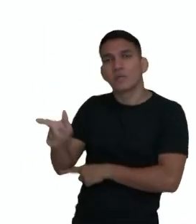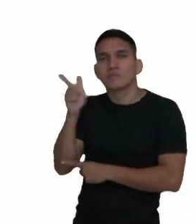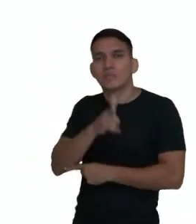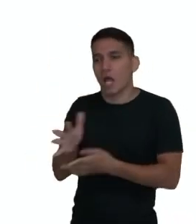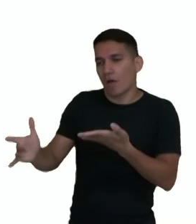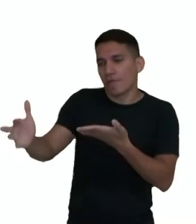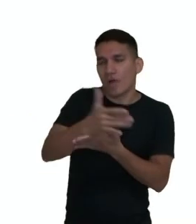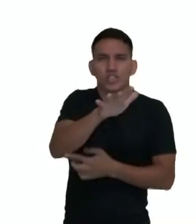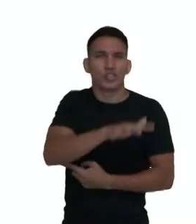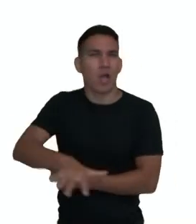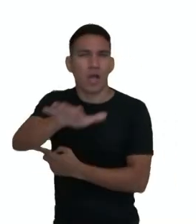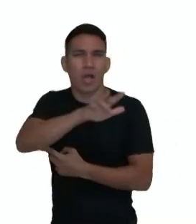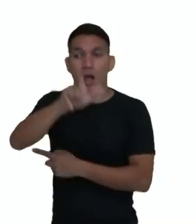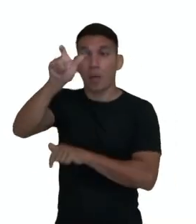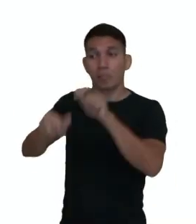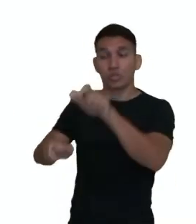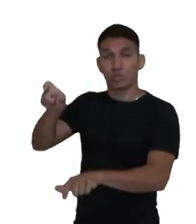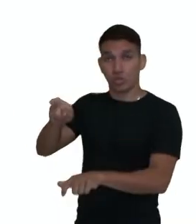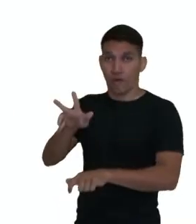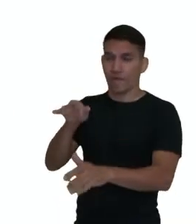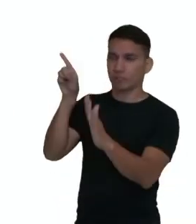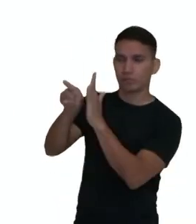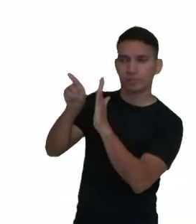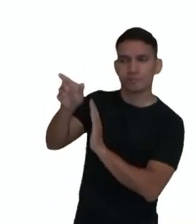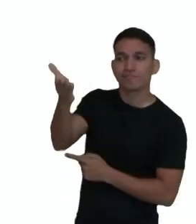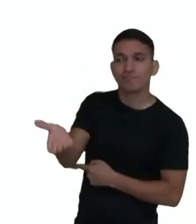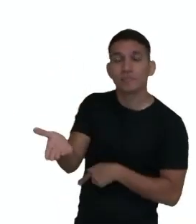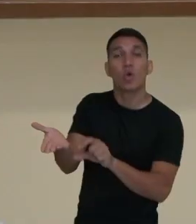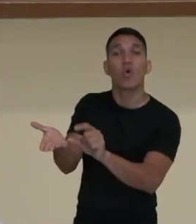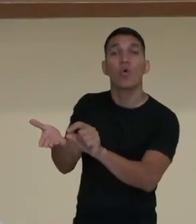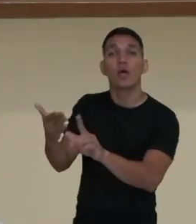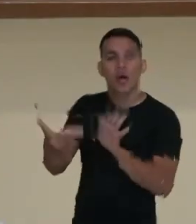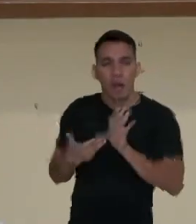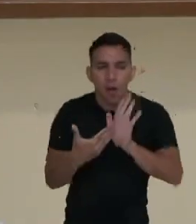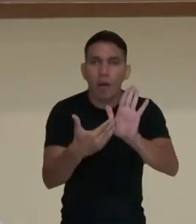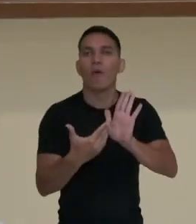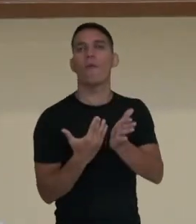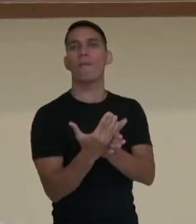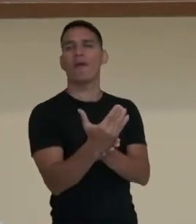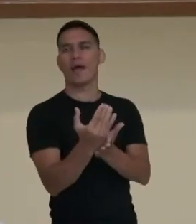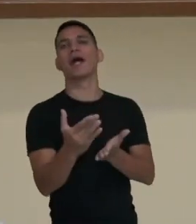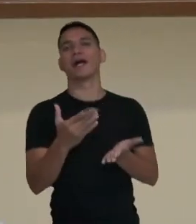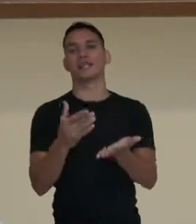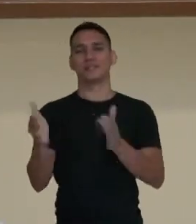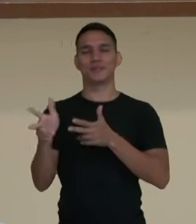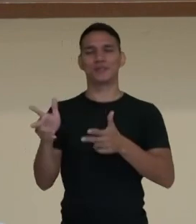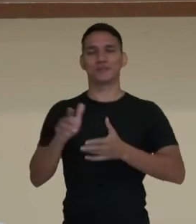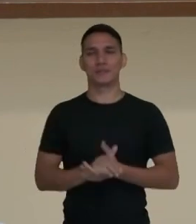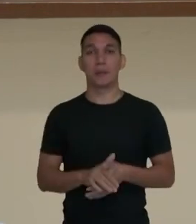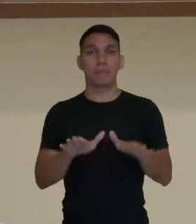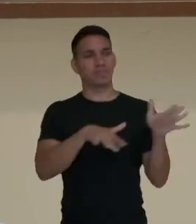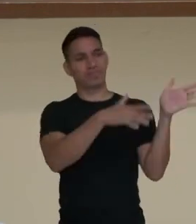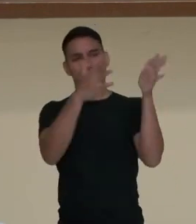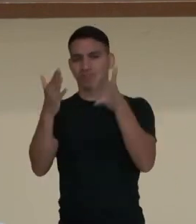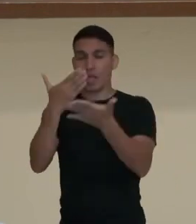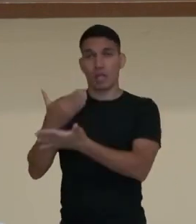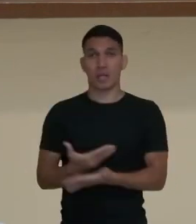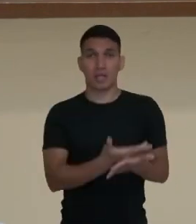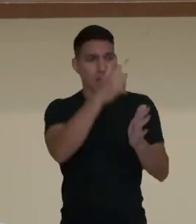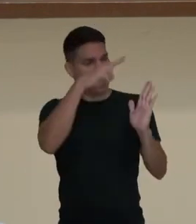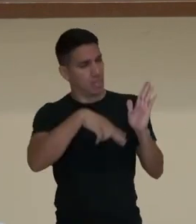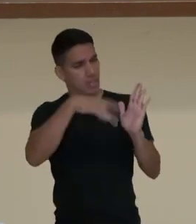dados gerais da entrevistada e introduzir a entrevista, né? Então na aula de hoje a gente lê